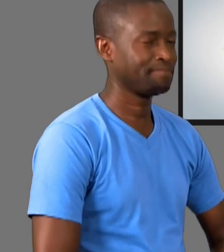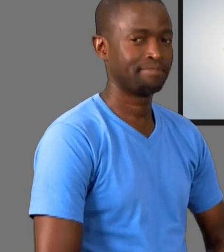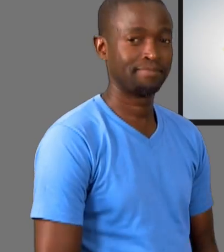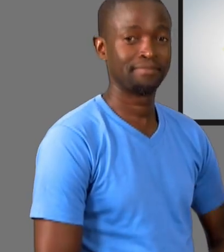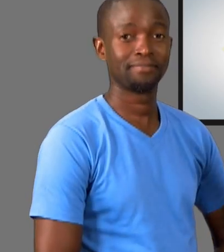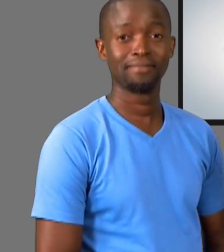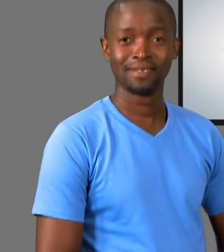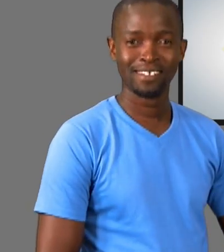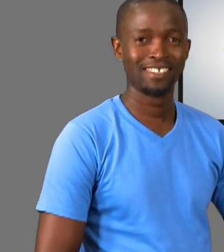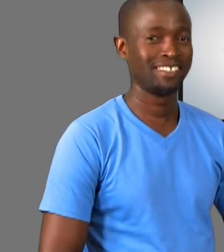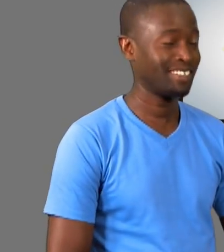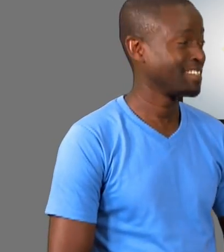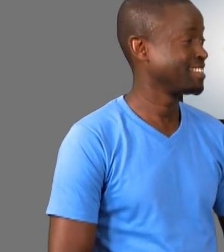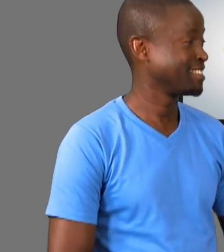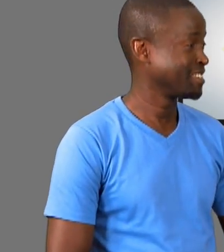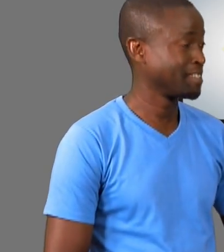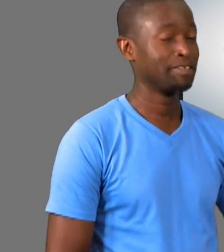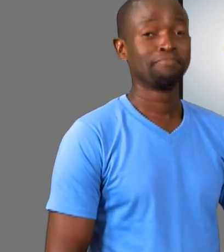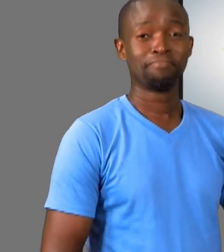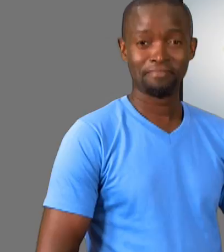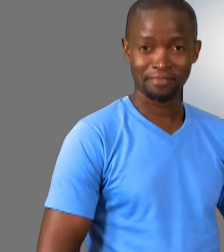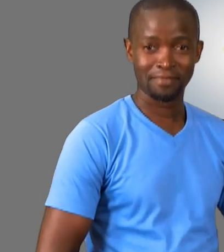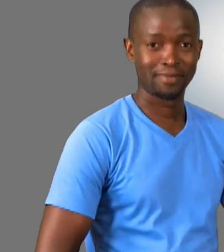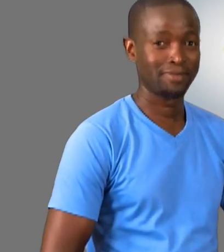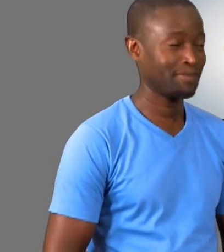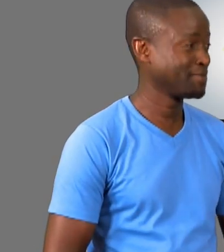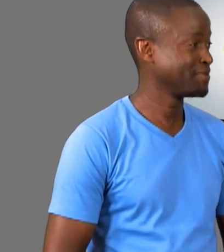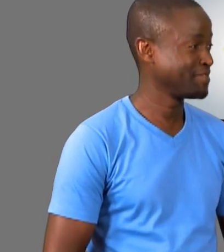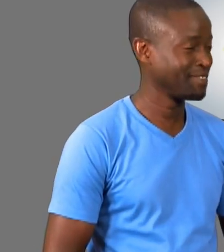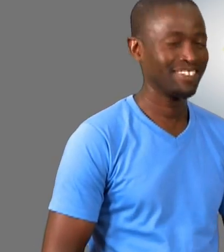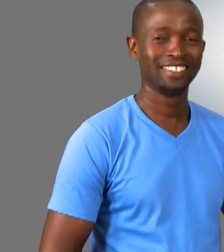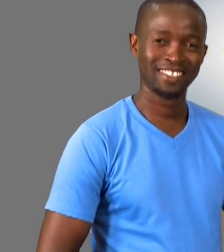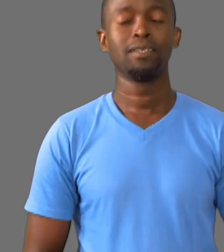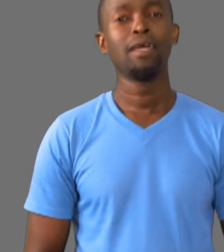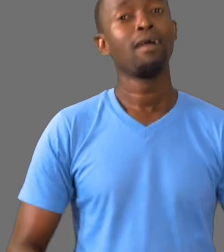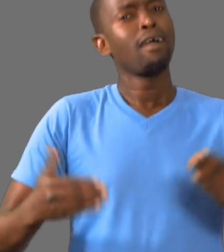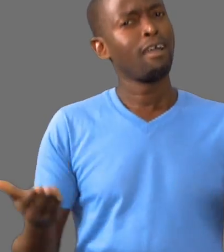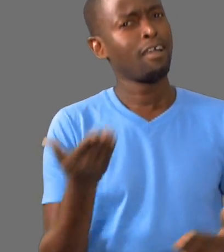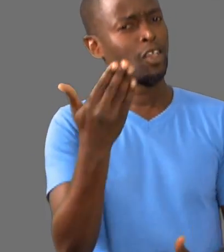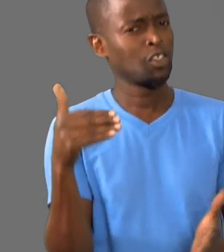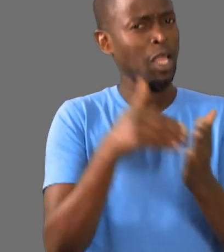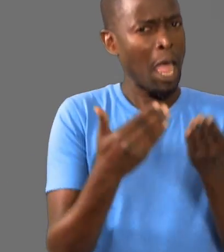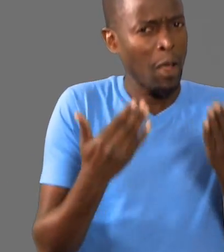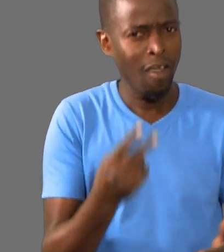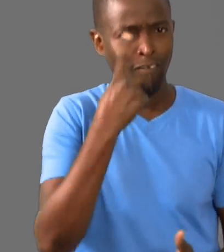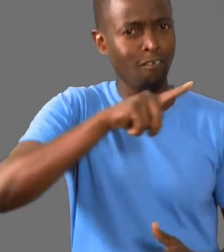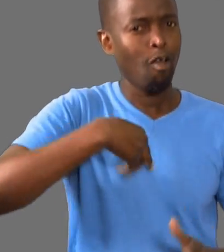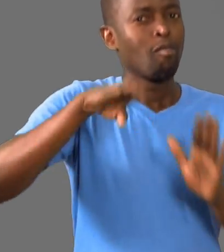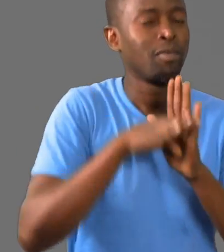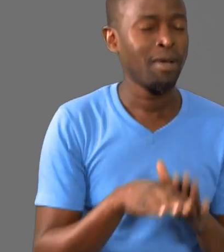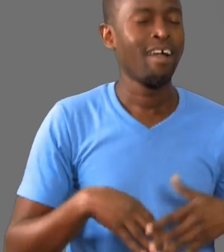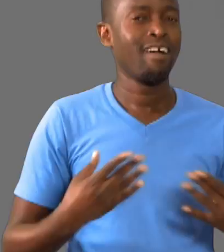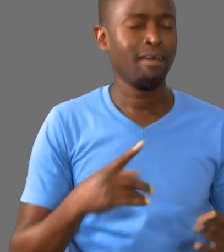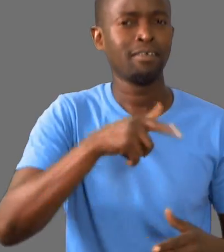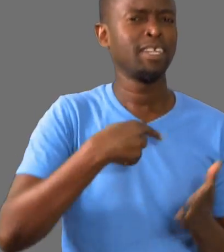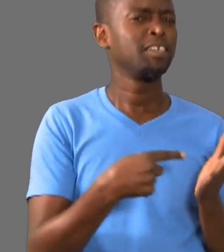Bem-vindos. Estamos no segundo bloco do programa mais inclusivo do país. Para você que só agora acabou de